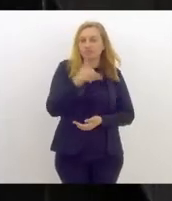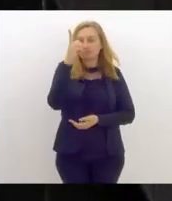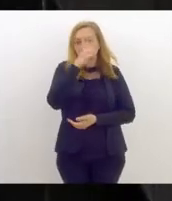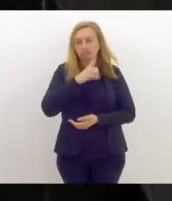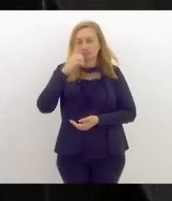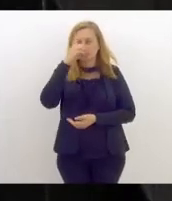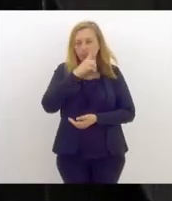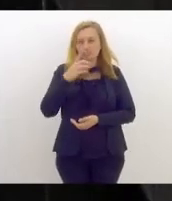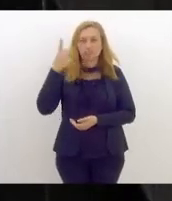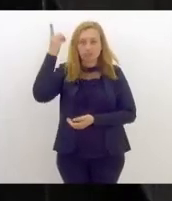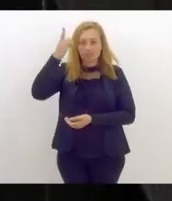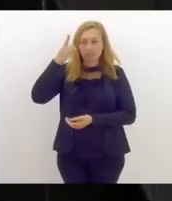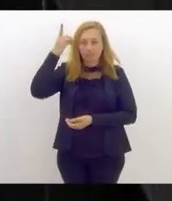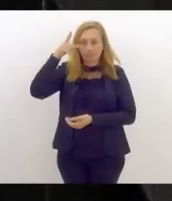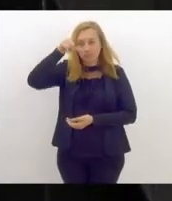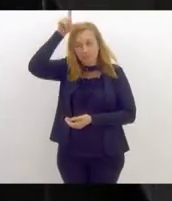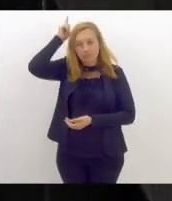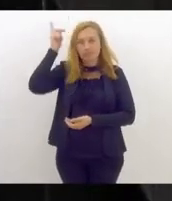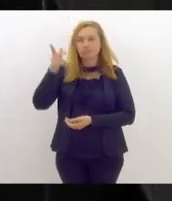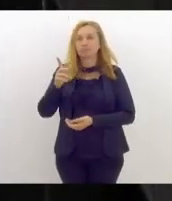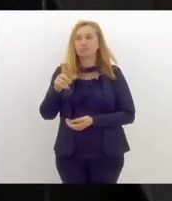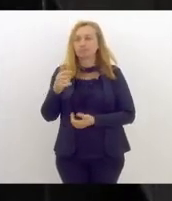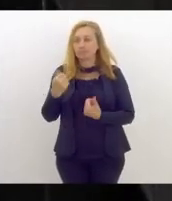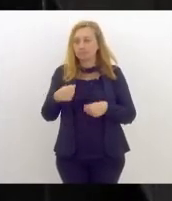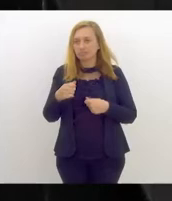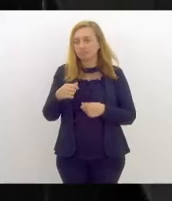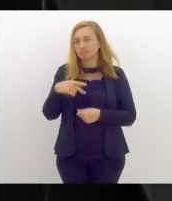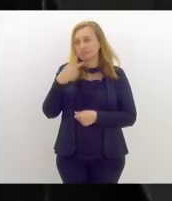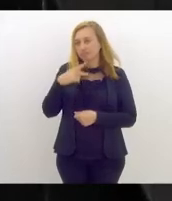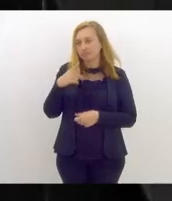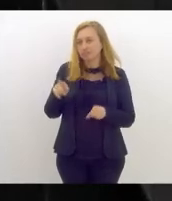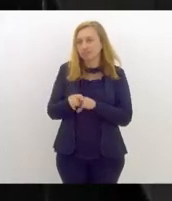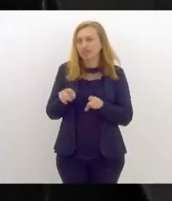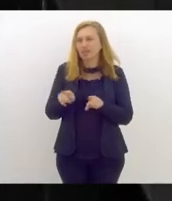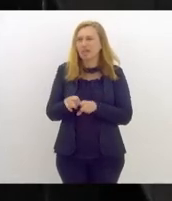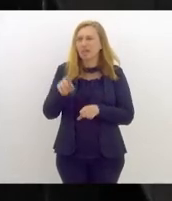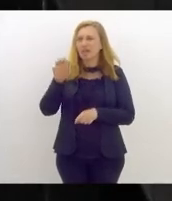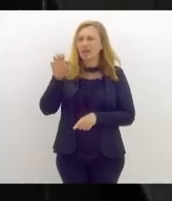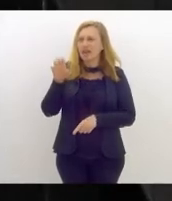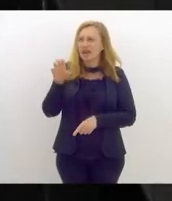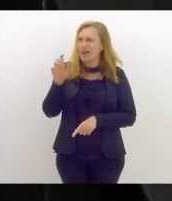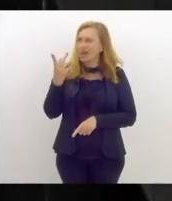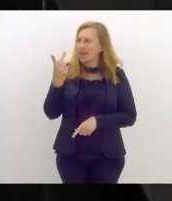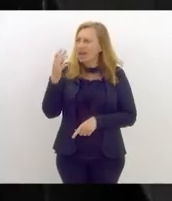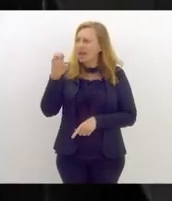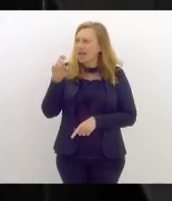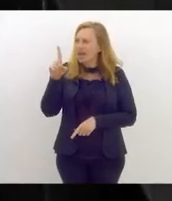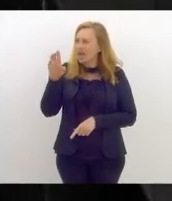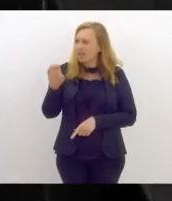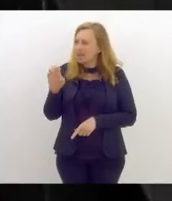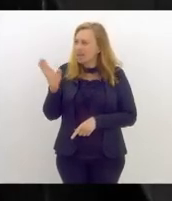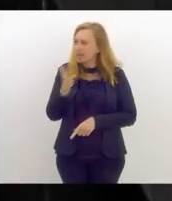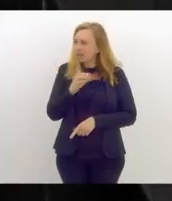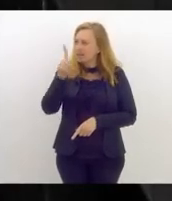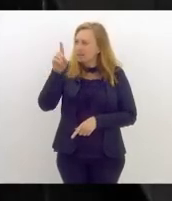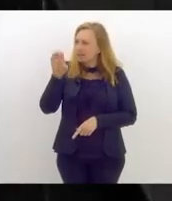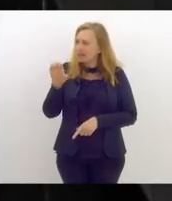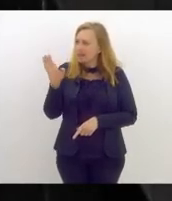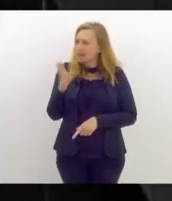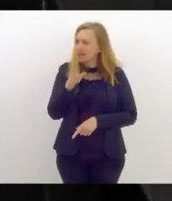você excelência deve ter registrado também a morte de Hebe de bonafini aos 92